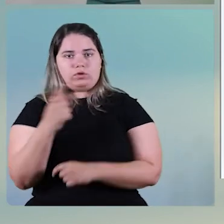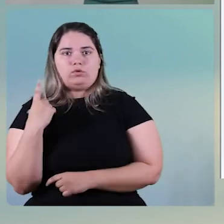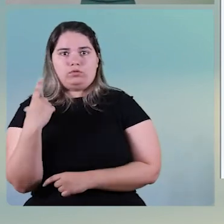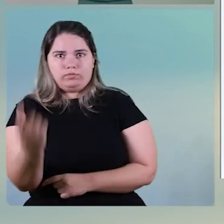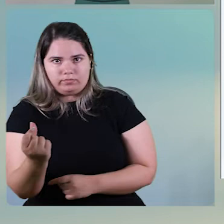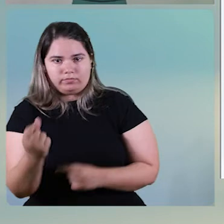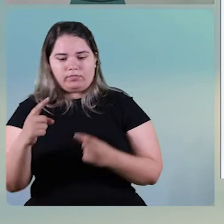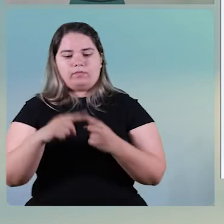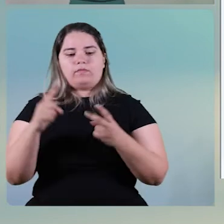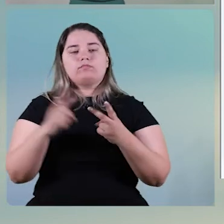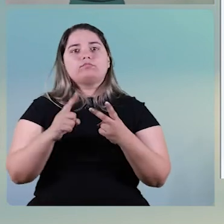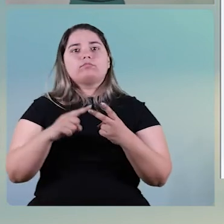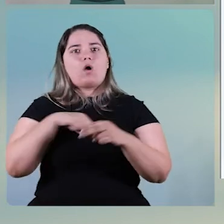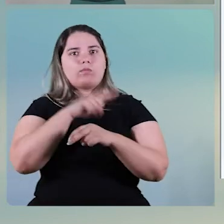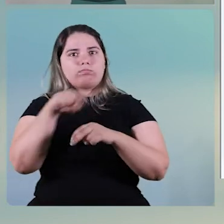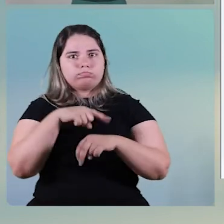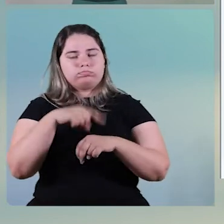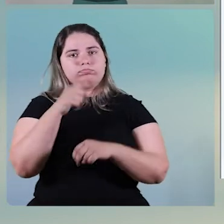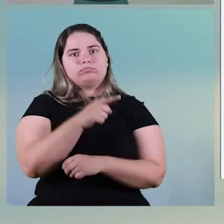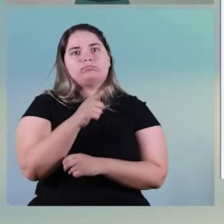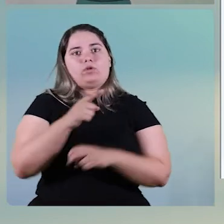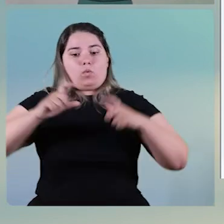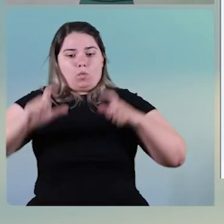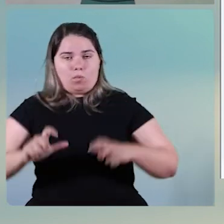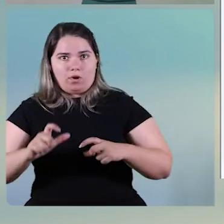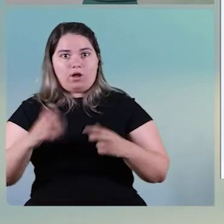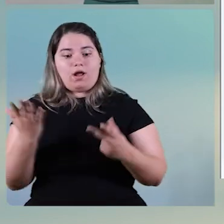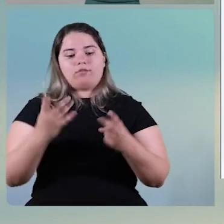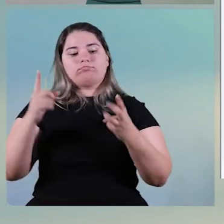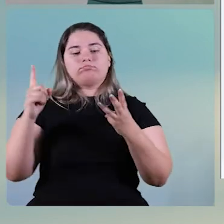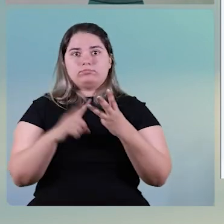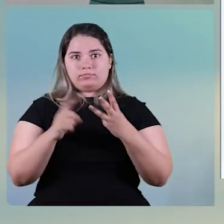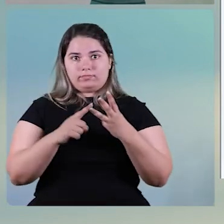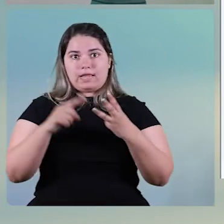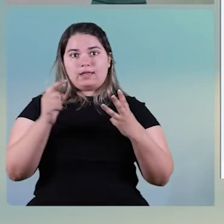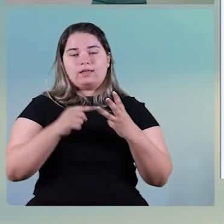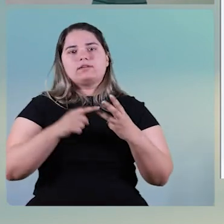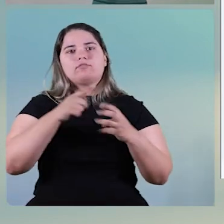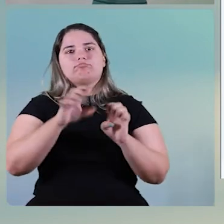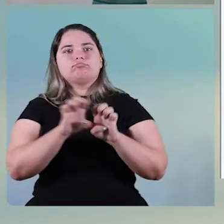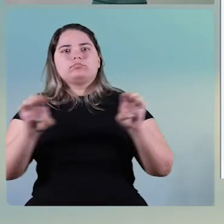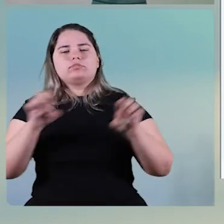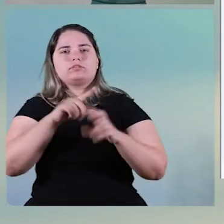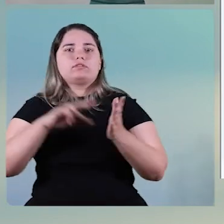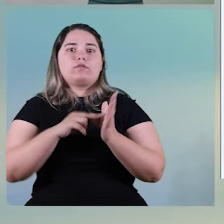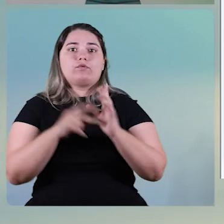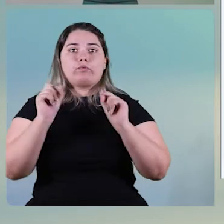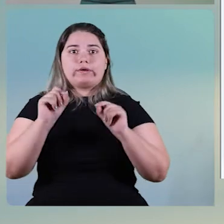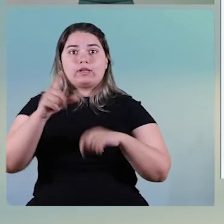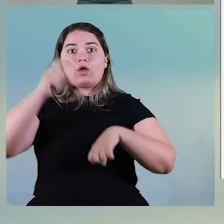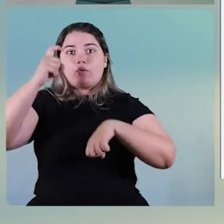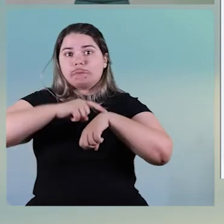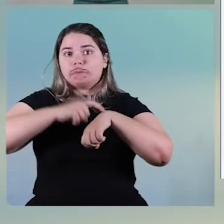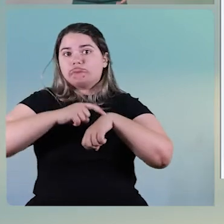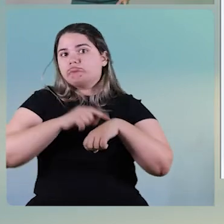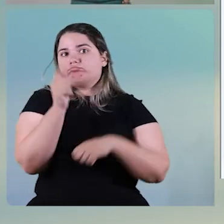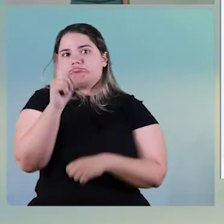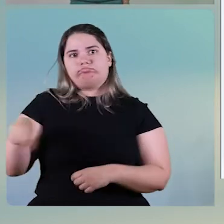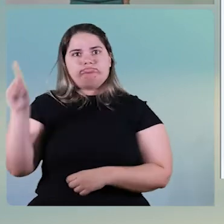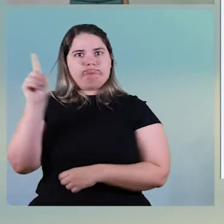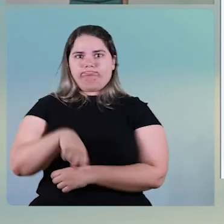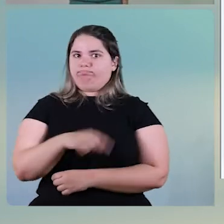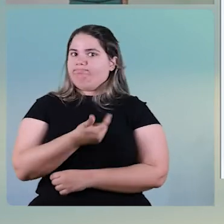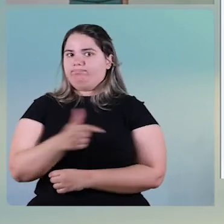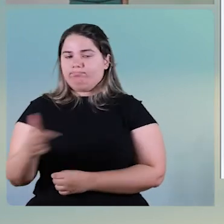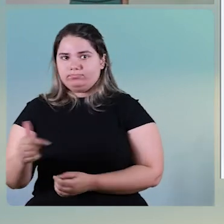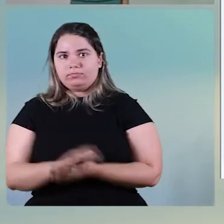horária da posição. E nós temos uma equação onde o tempo foi eliminado numa e substituído na outra, e aí gerou o que a